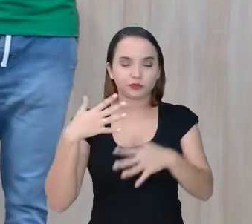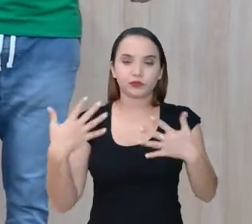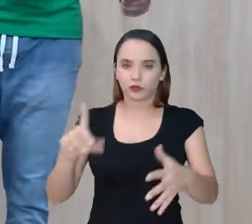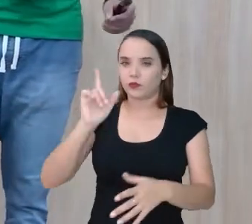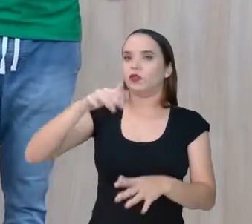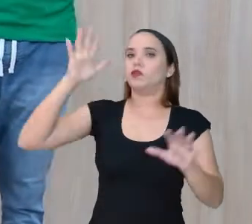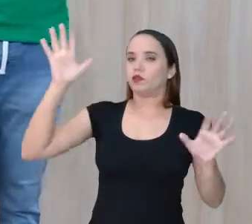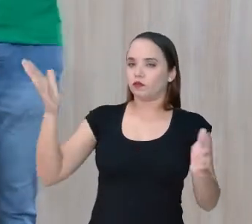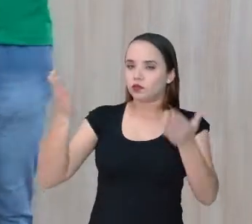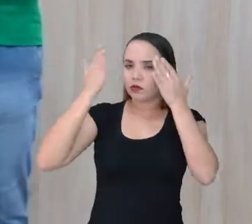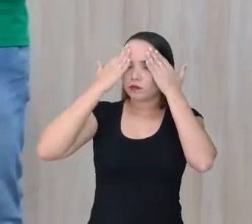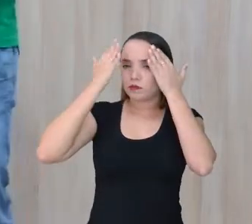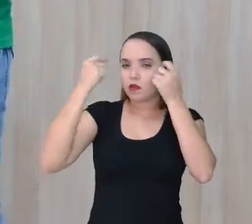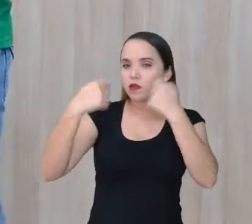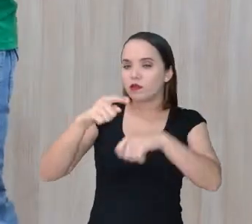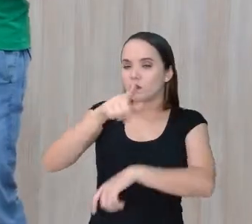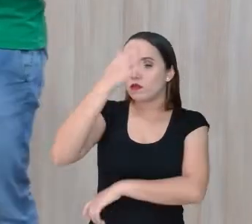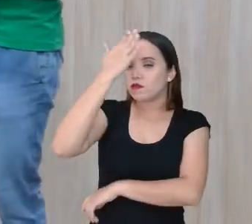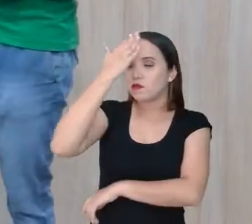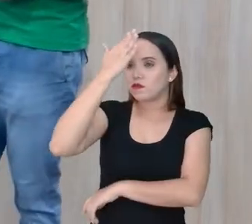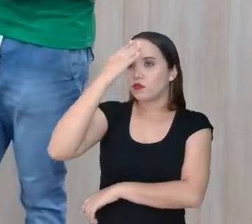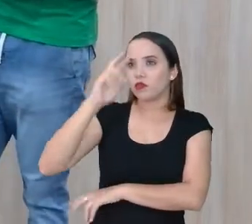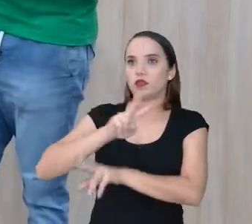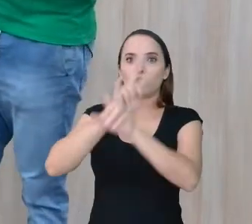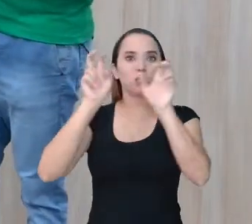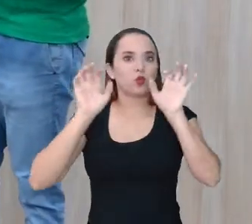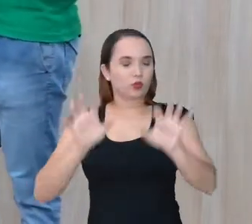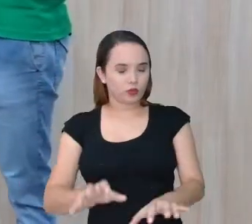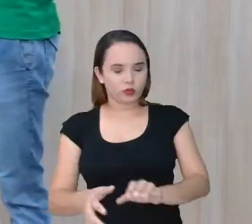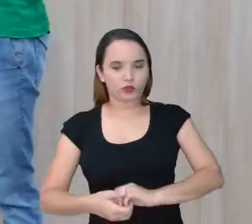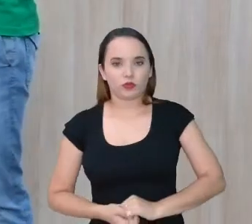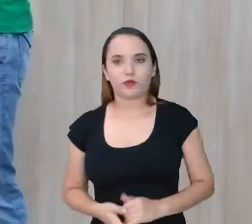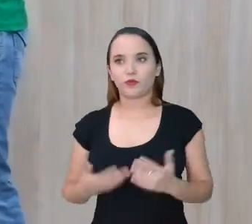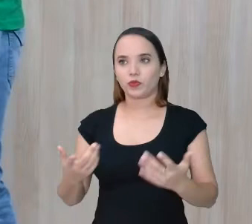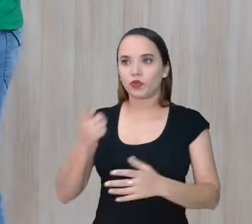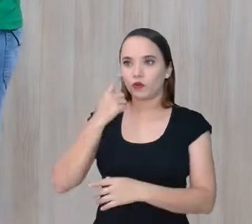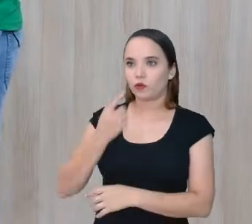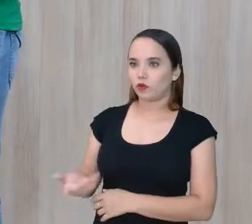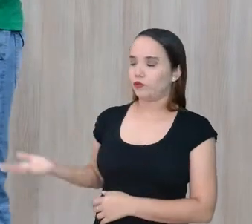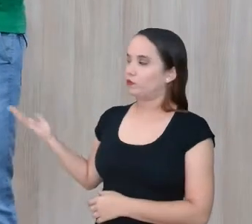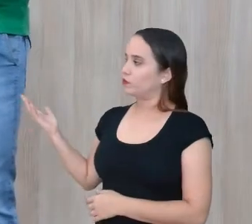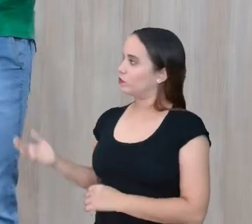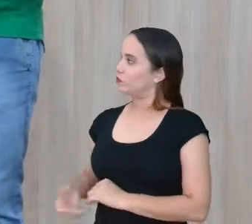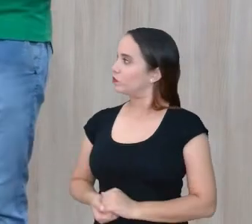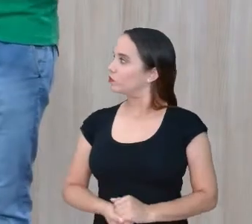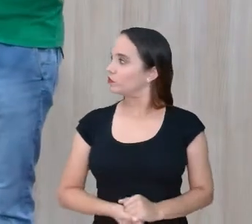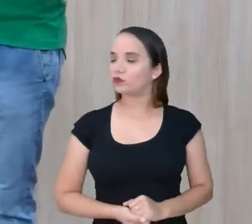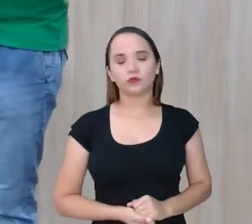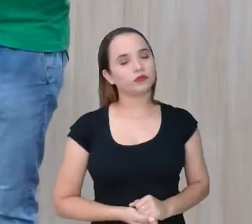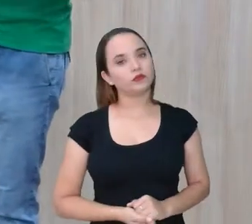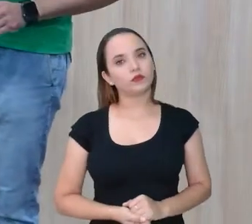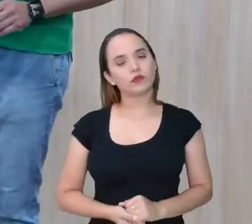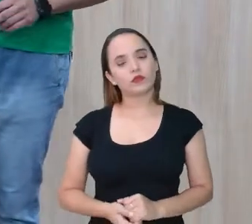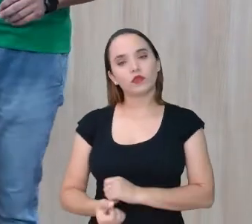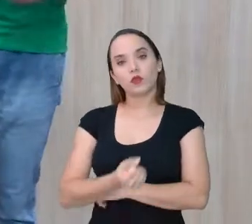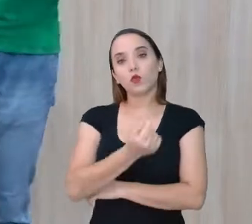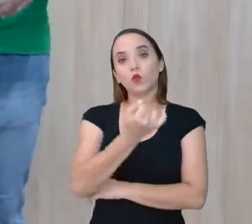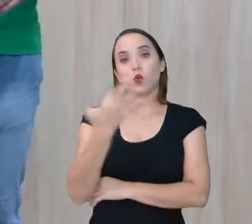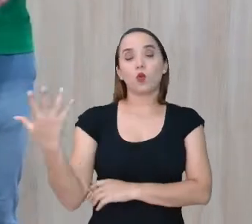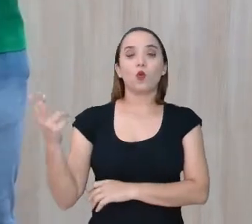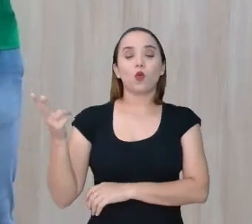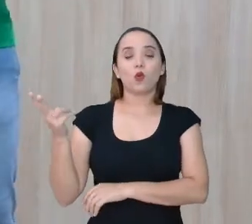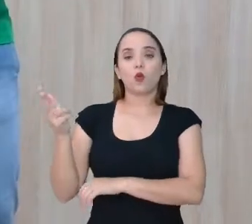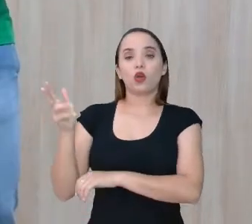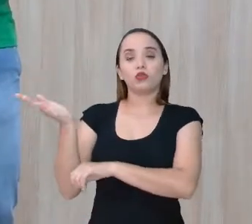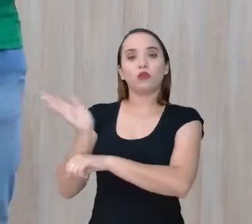grandes e aos números pequenos, certo? Observa aí a próxima pergunta, tá? Quantos vídeos